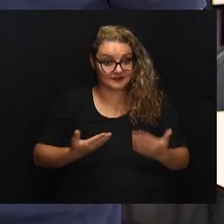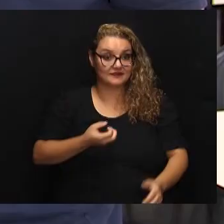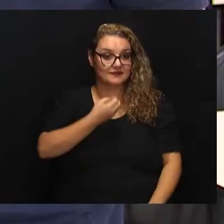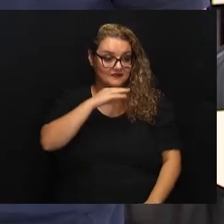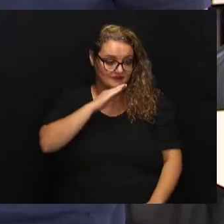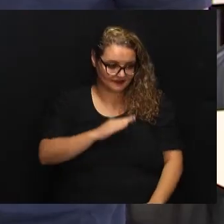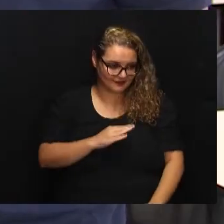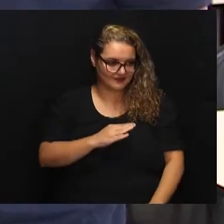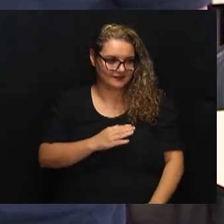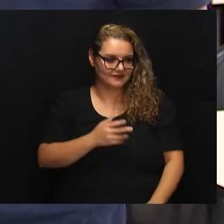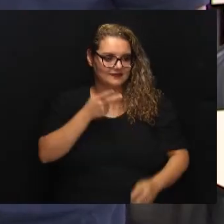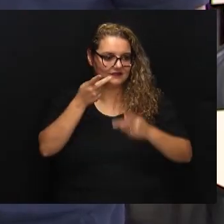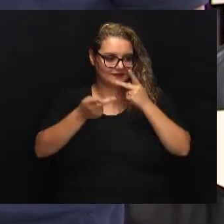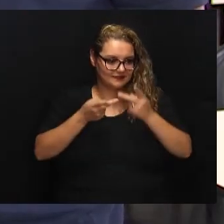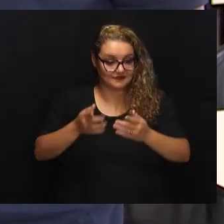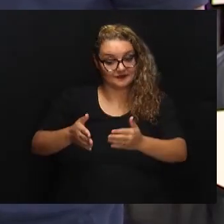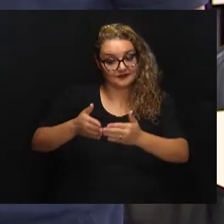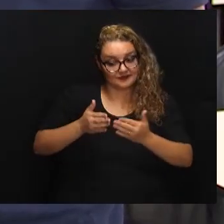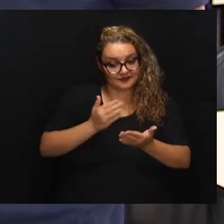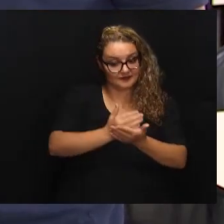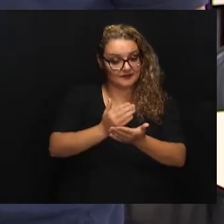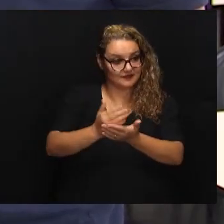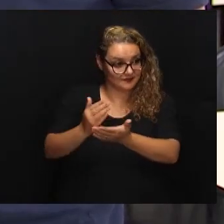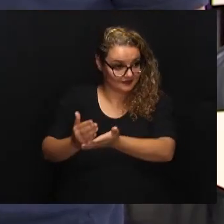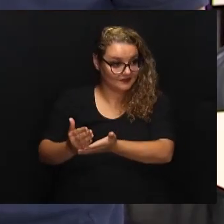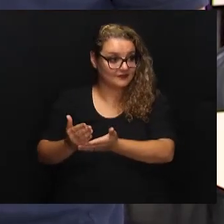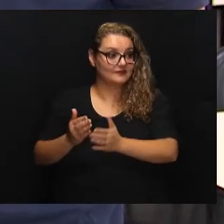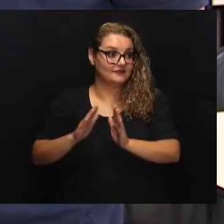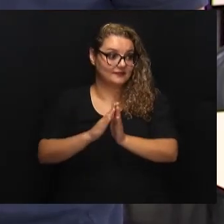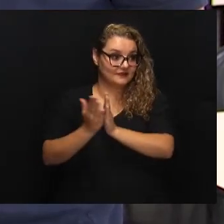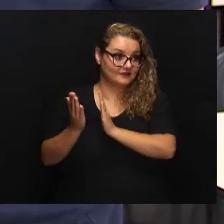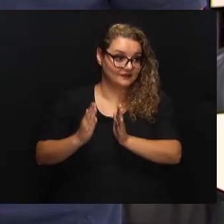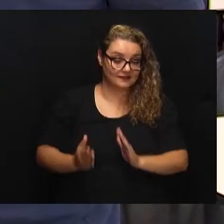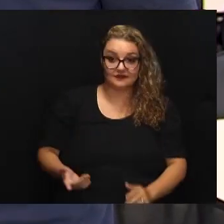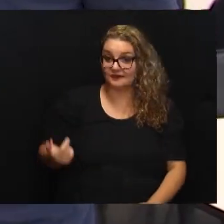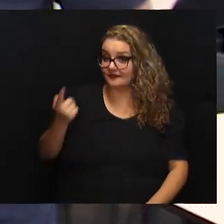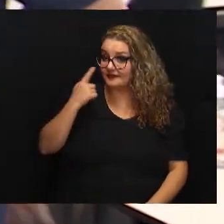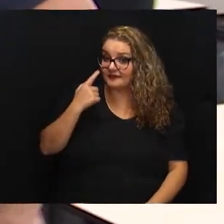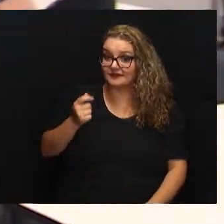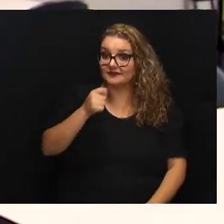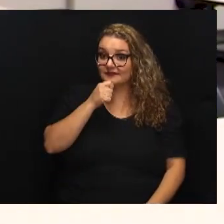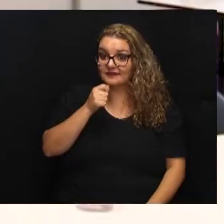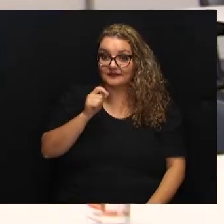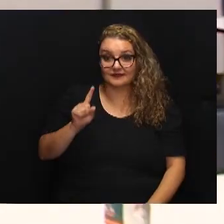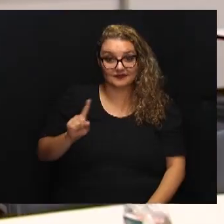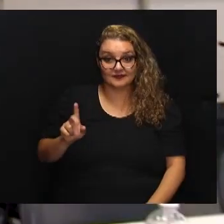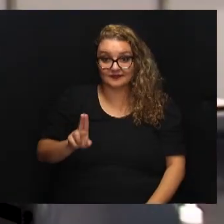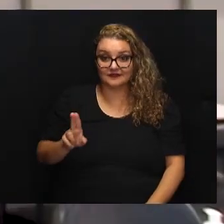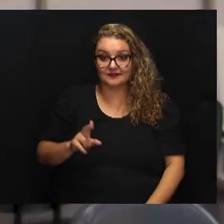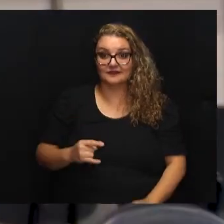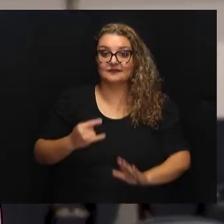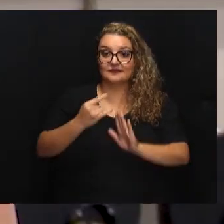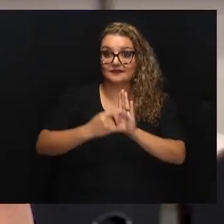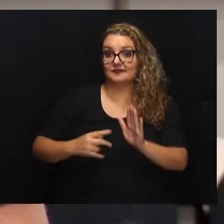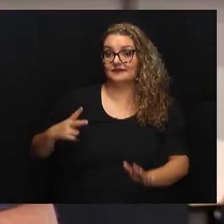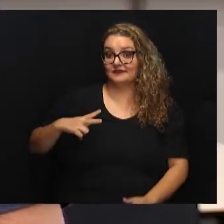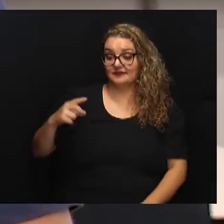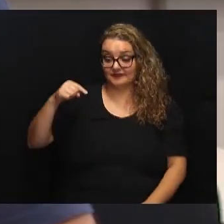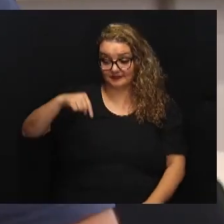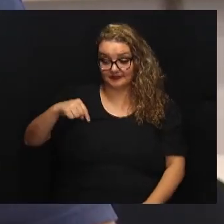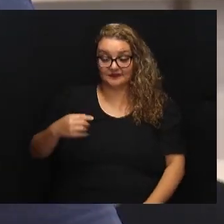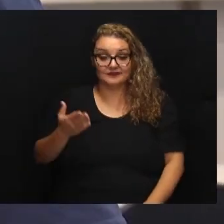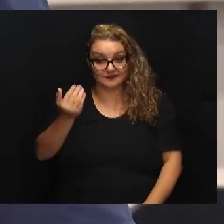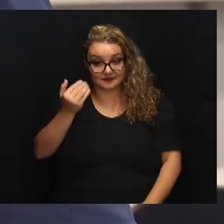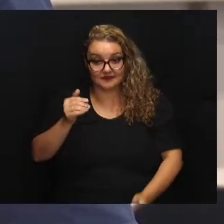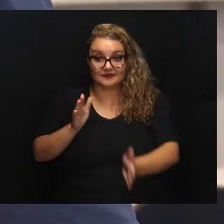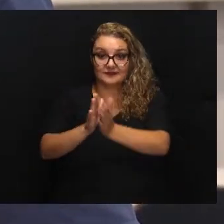para a população como que funciona o empréstimo de livros aqui na biblioteca. Olha, para quem ainda não é usuário, traz o